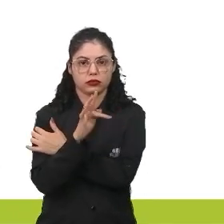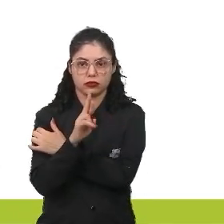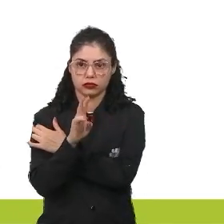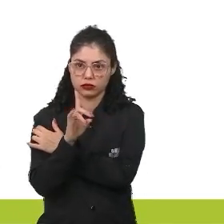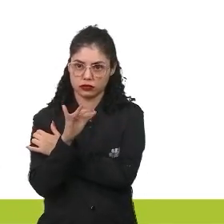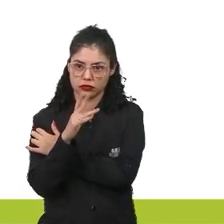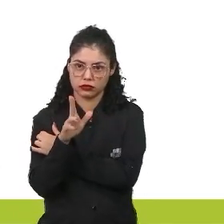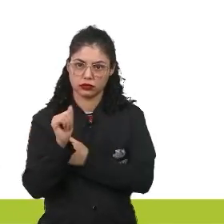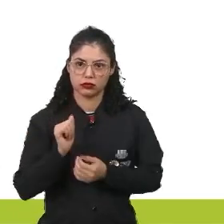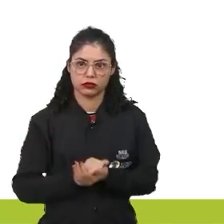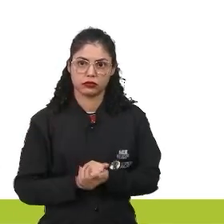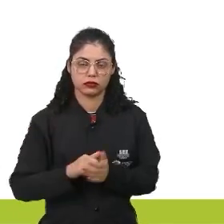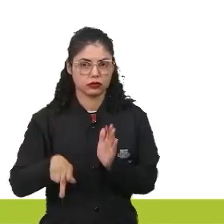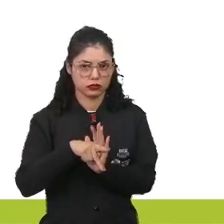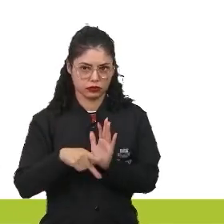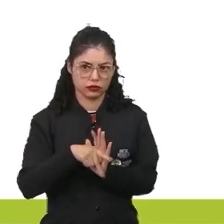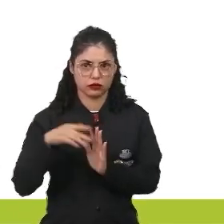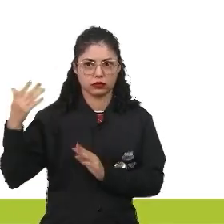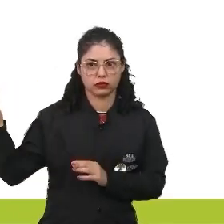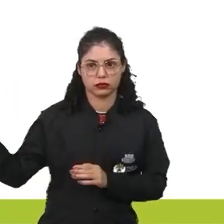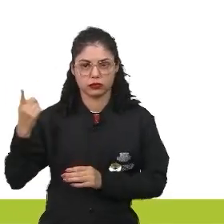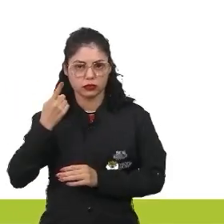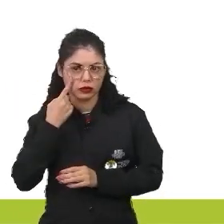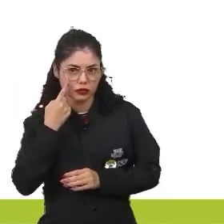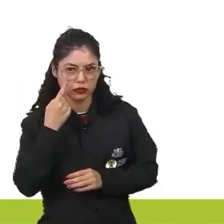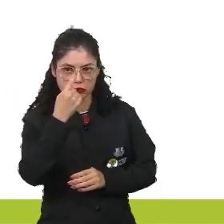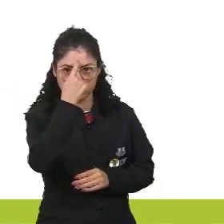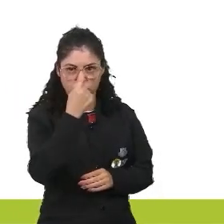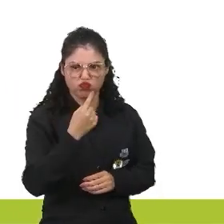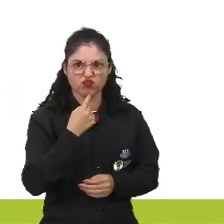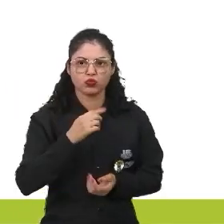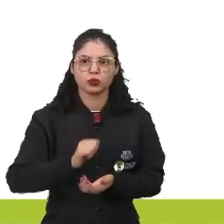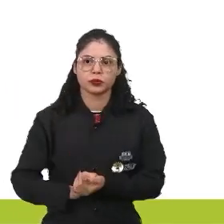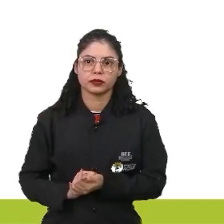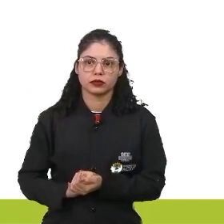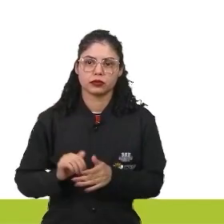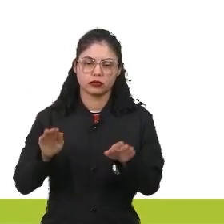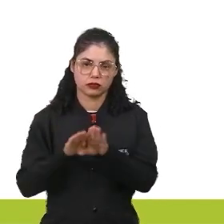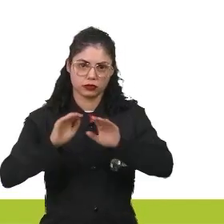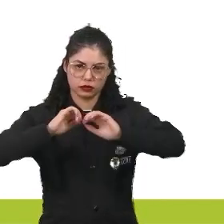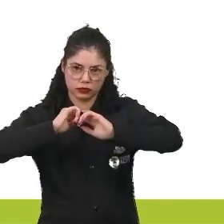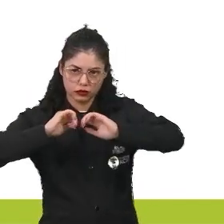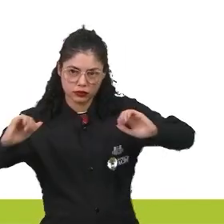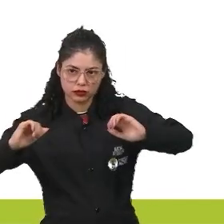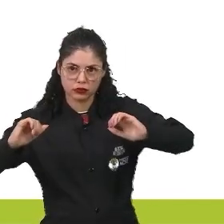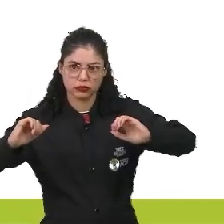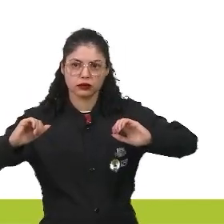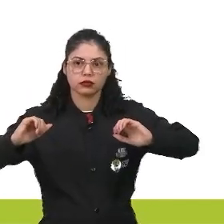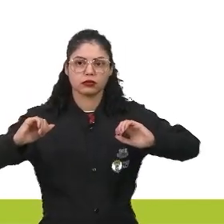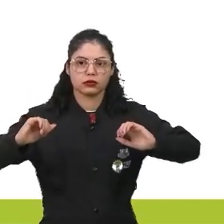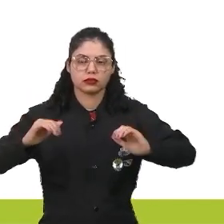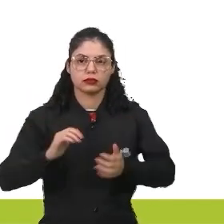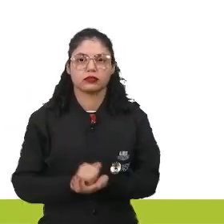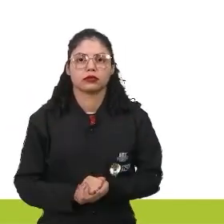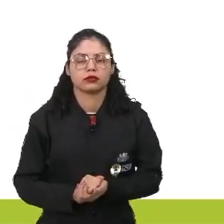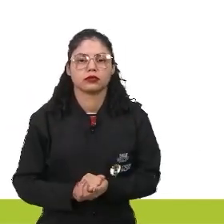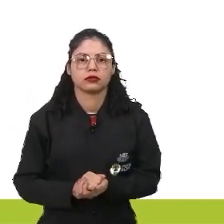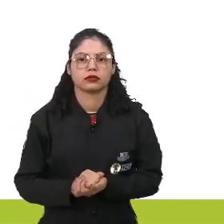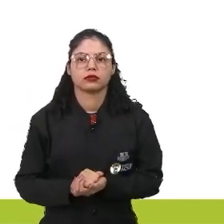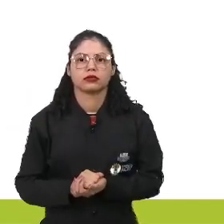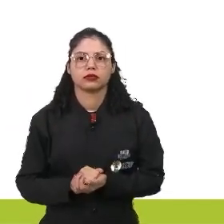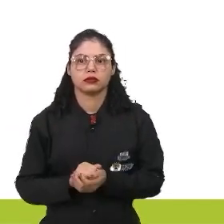de decantação. Se você observar a imagem, esse funil, ele é como se ele tivesse